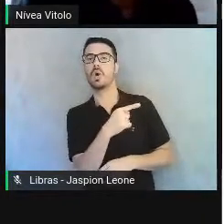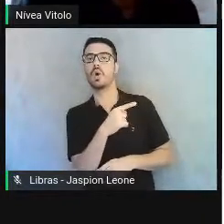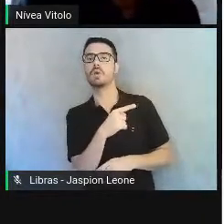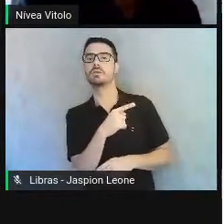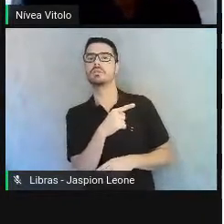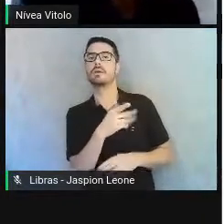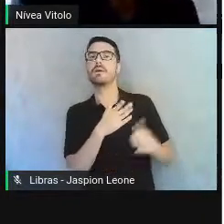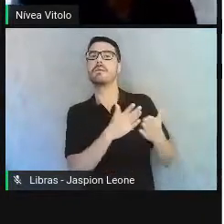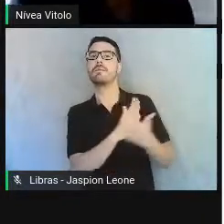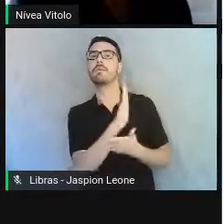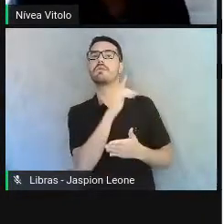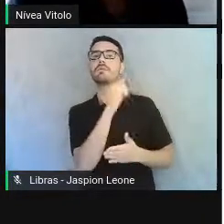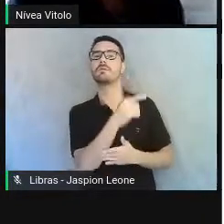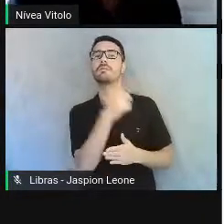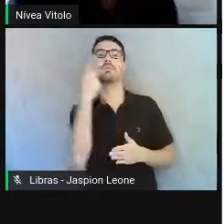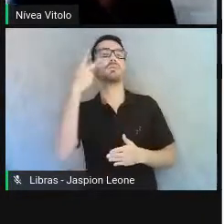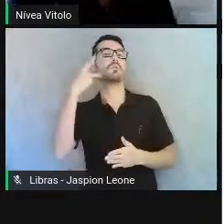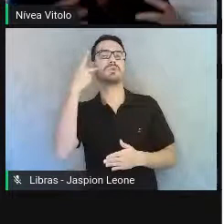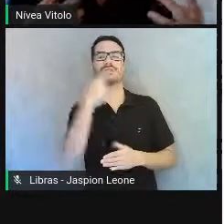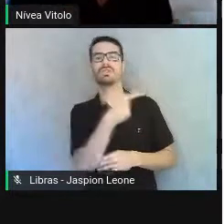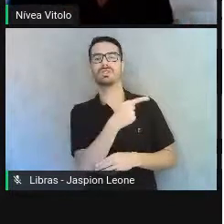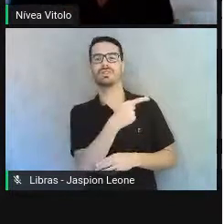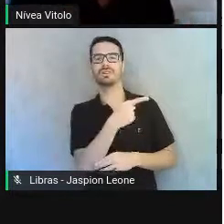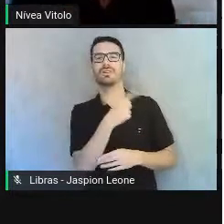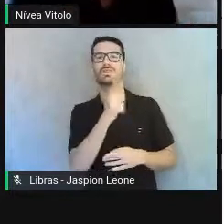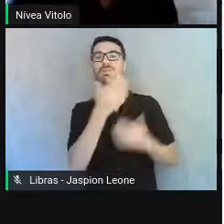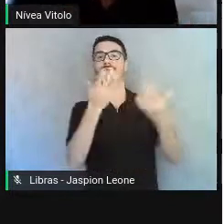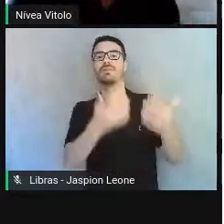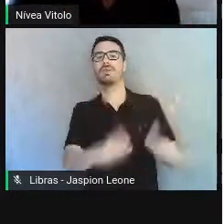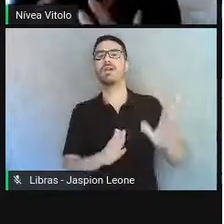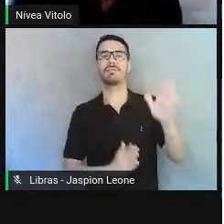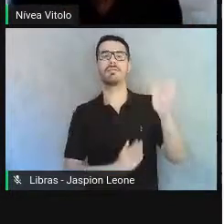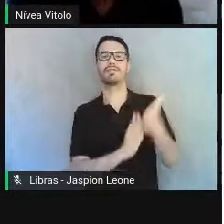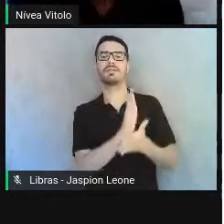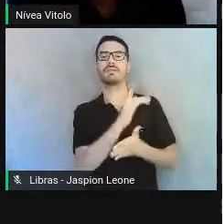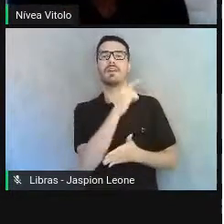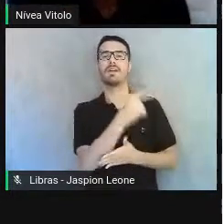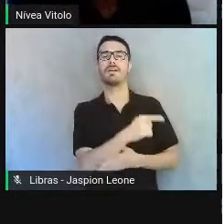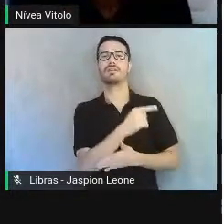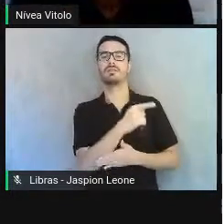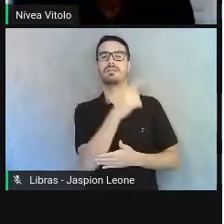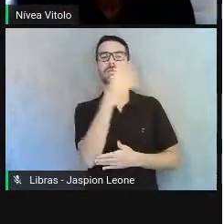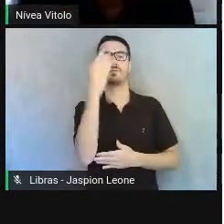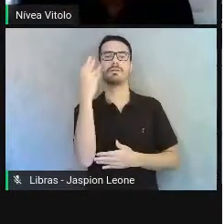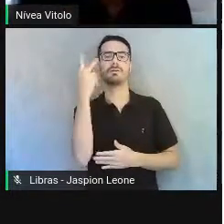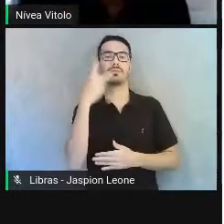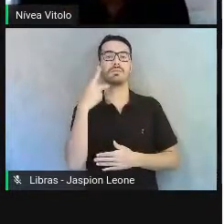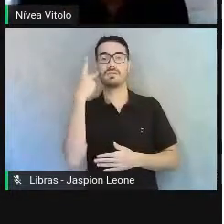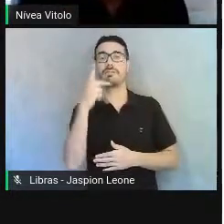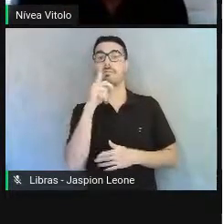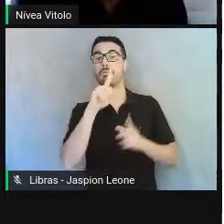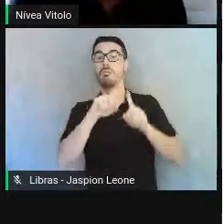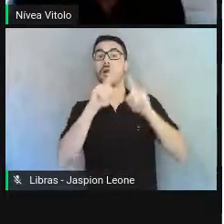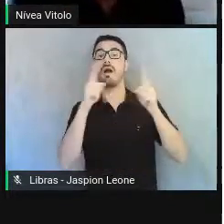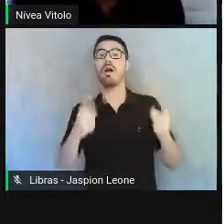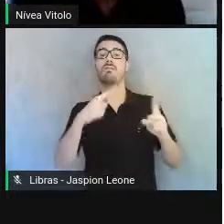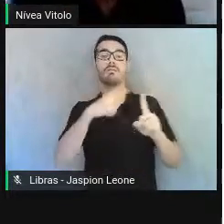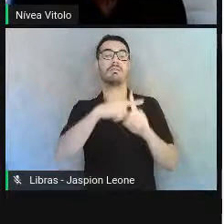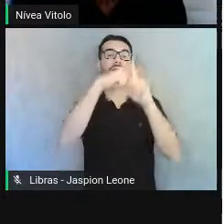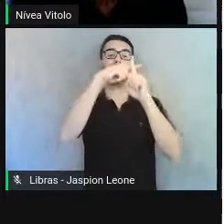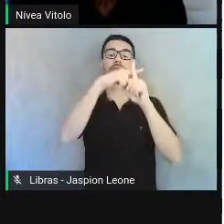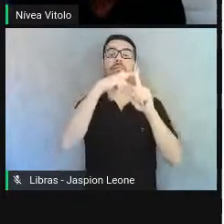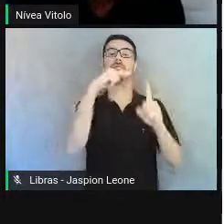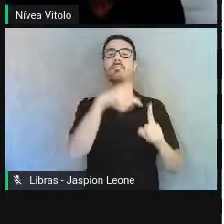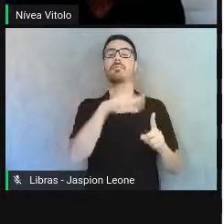impedir a aprovação dessa política. Por outro lado, quando há concentração de benefícios,